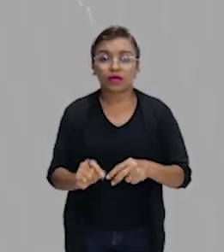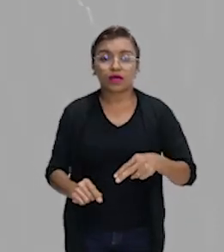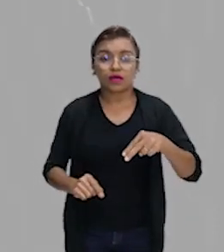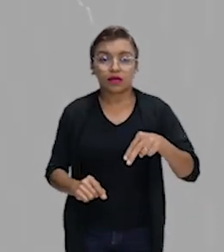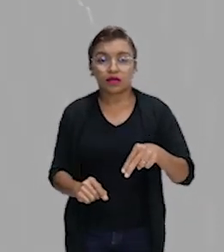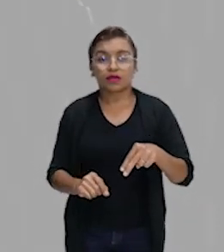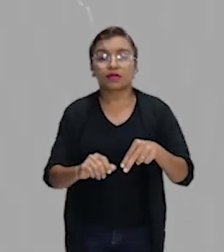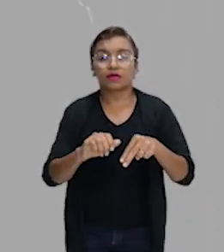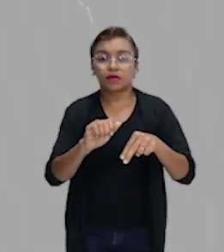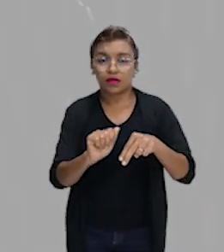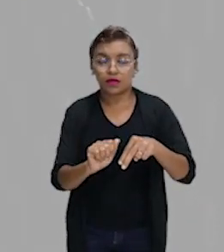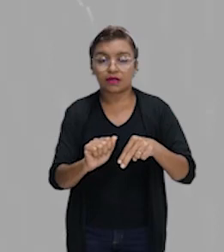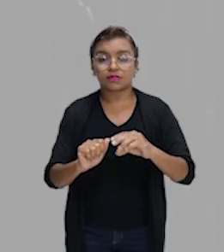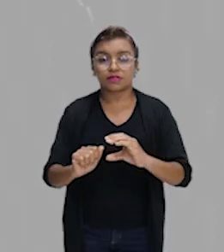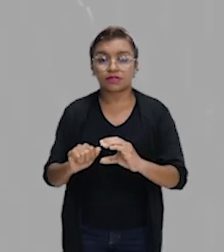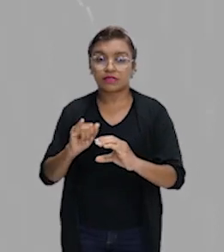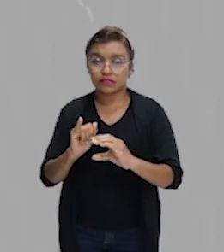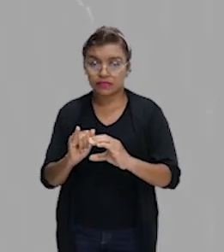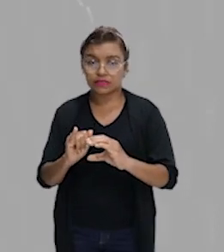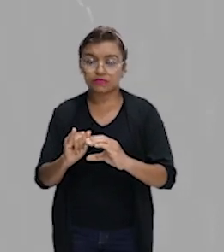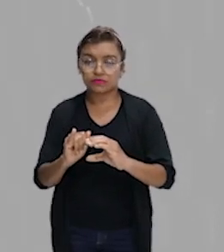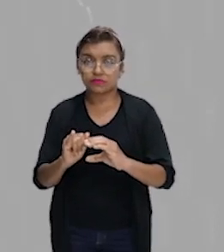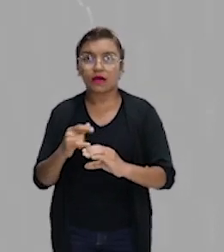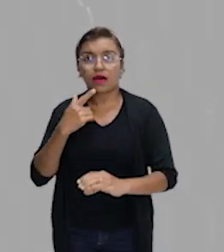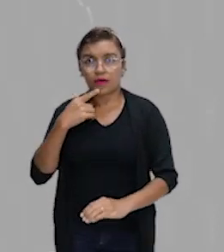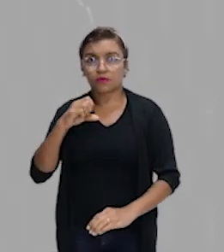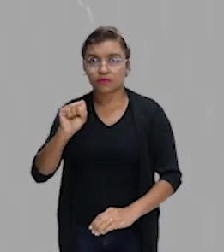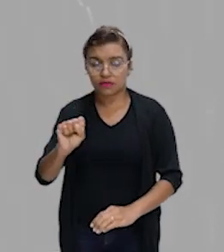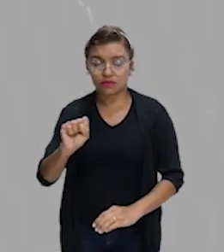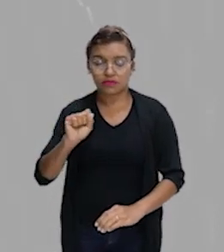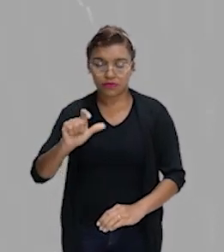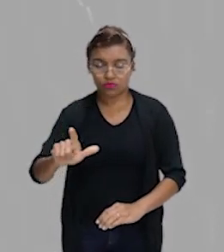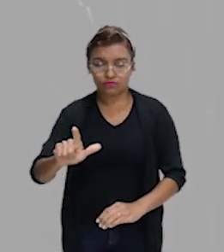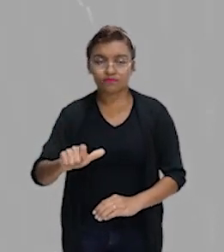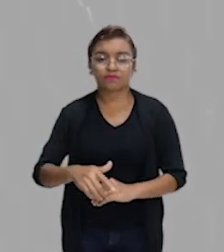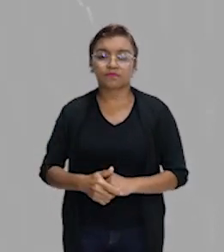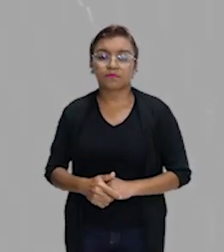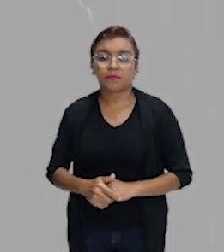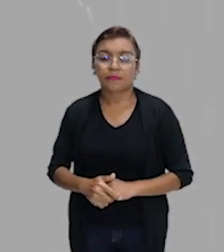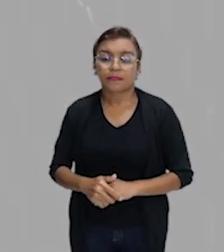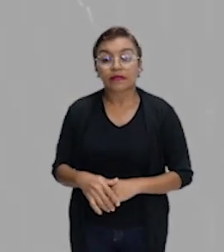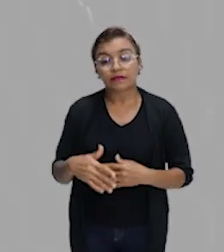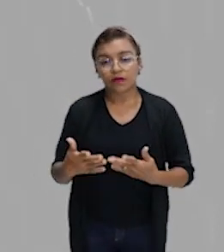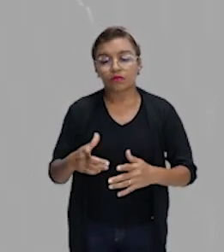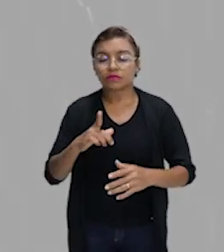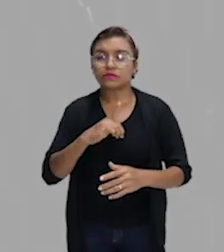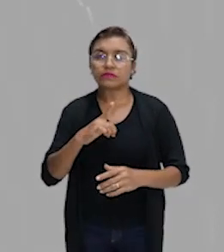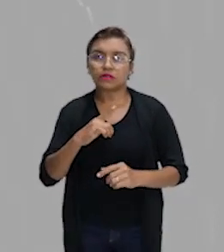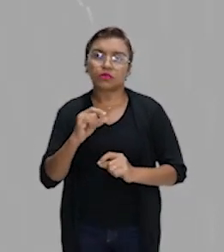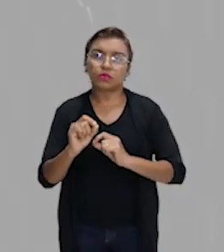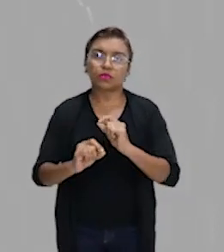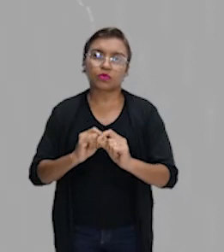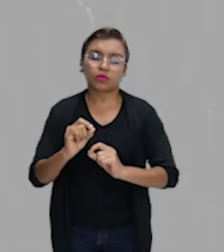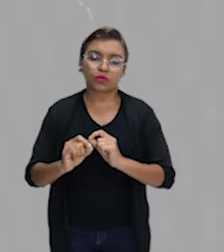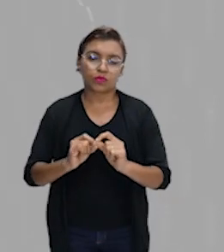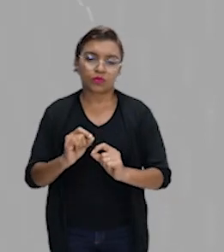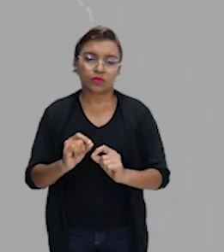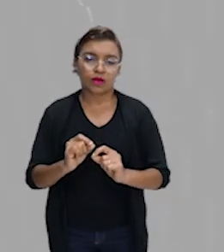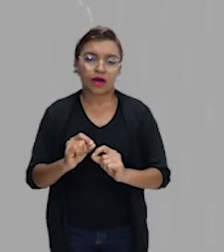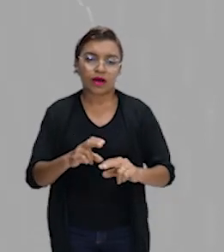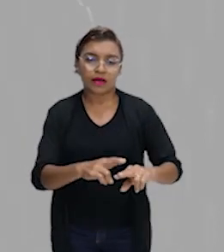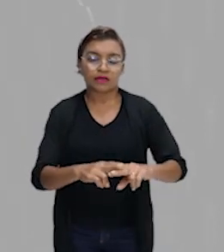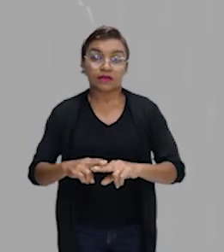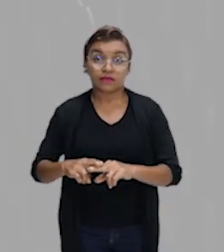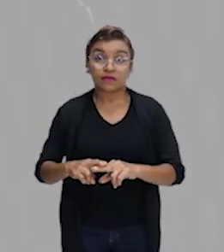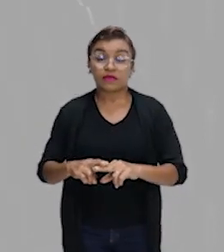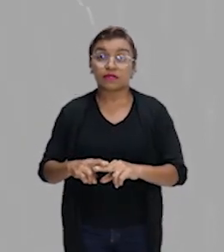conhecido popularmente como sal de cozinha. Ele é obtido diretamente da evaporação